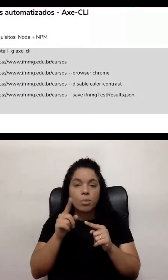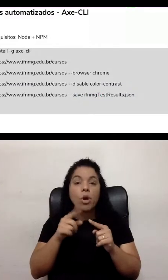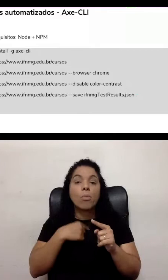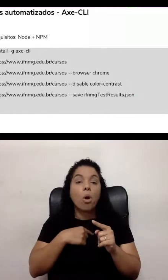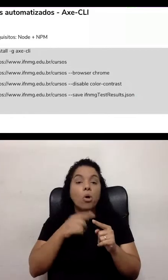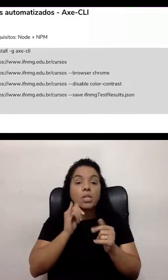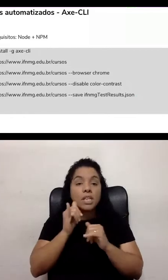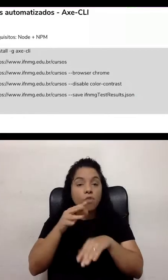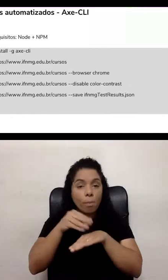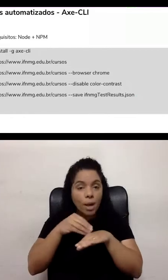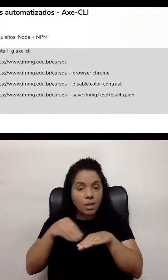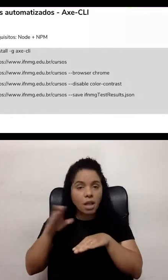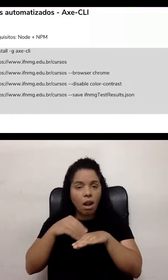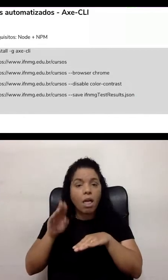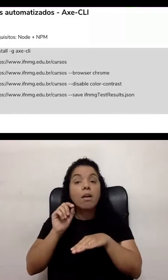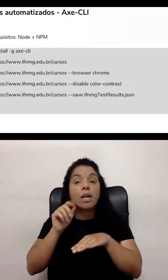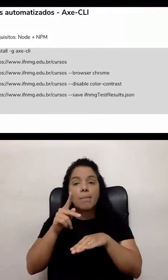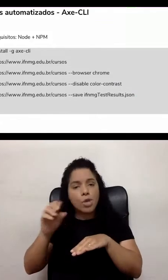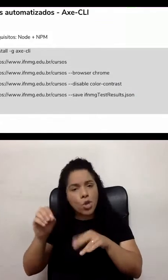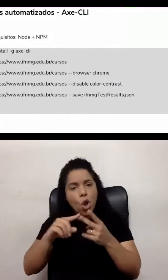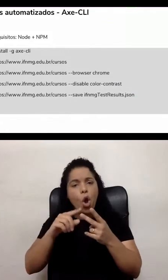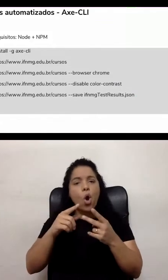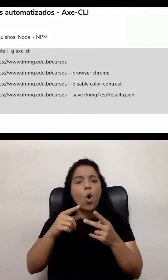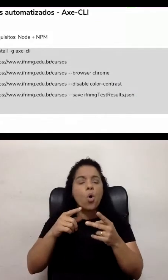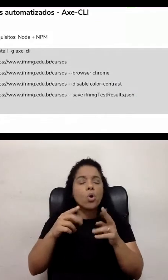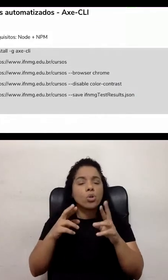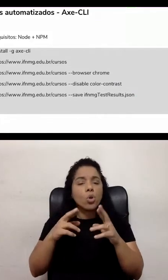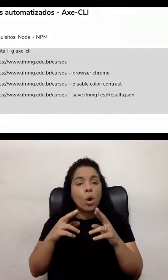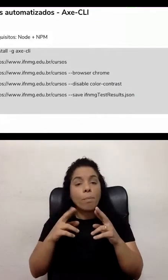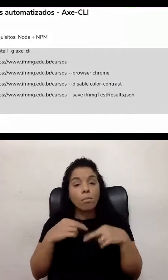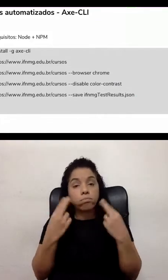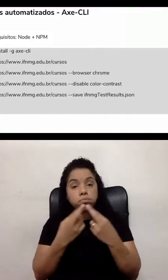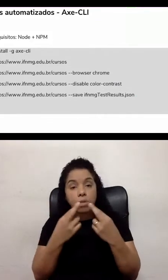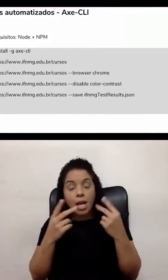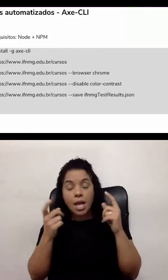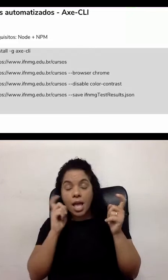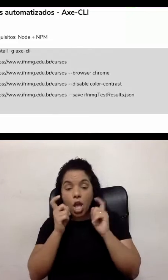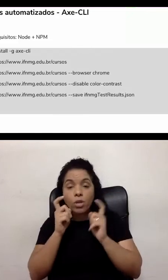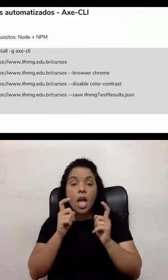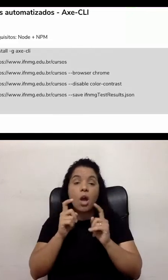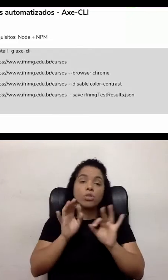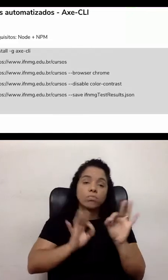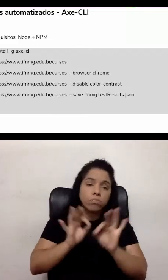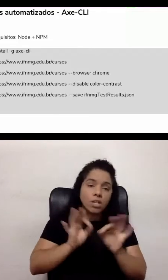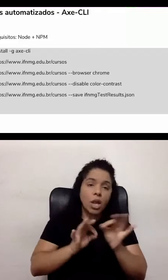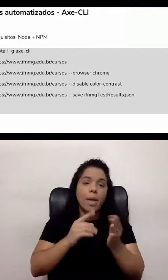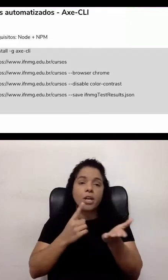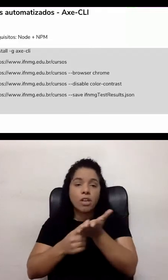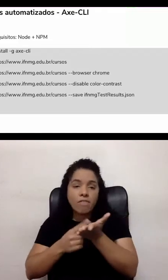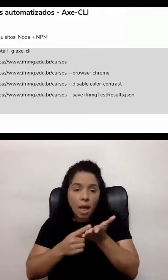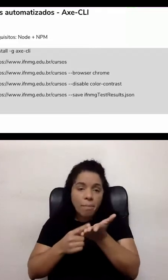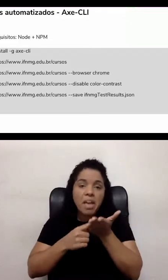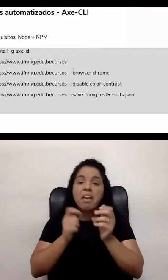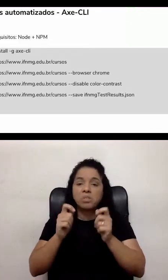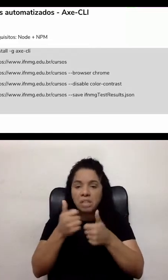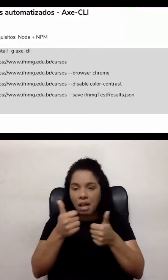PO, posso discutir numa reunião de planejamento, de refinamento, e eu tenho todas essas informações guardadas onde eu quiser. Então,